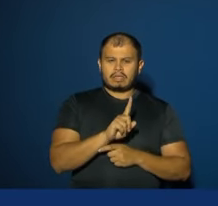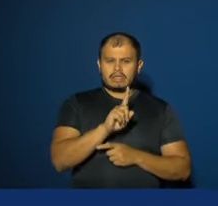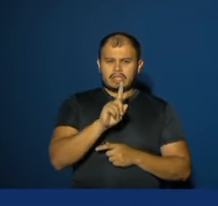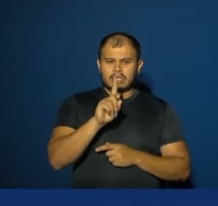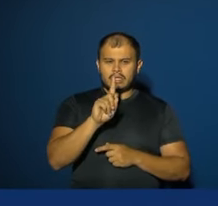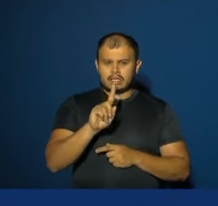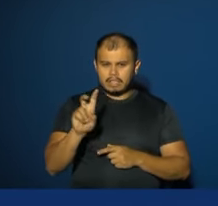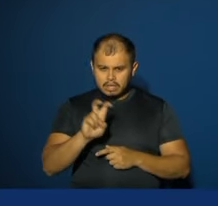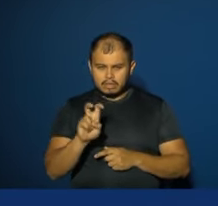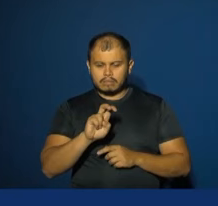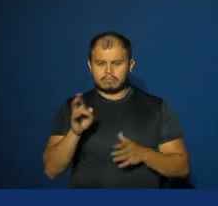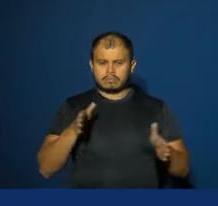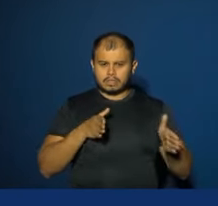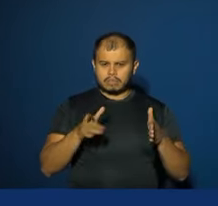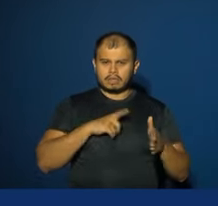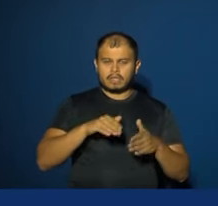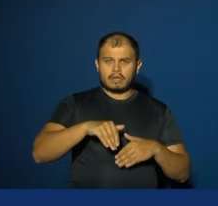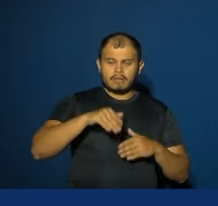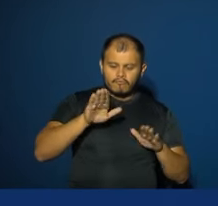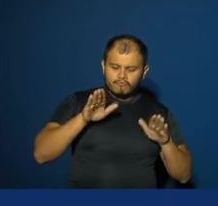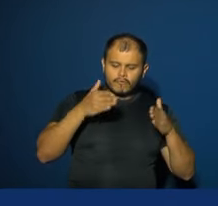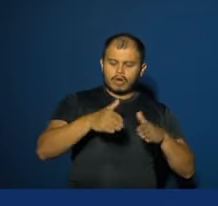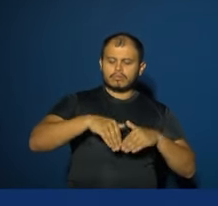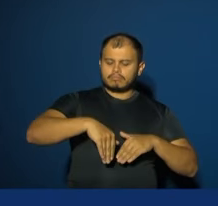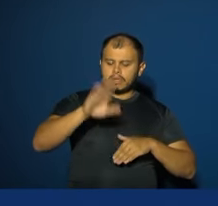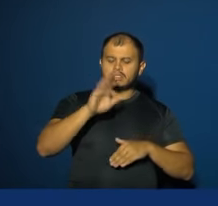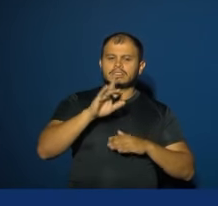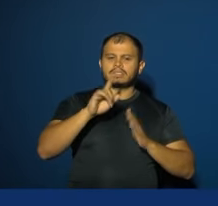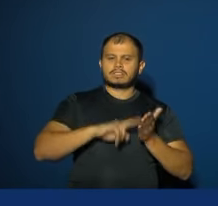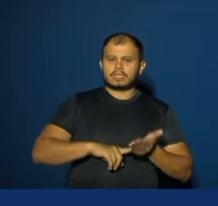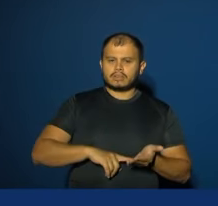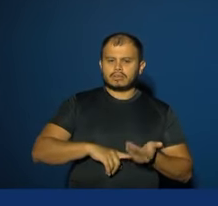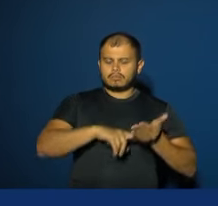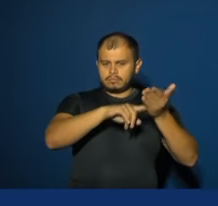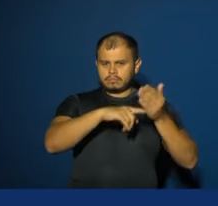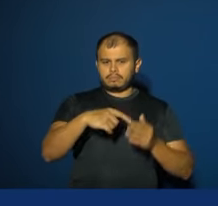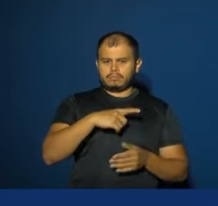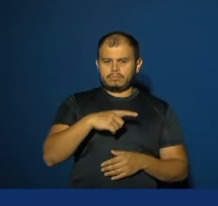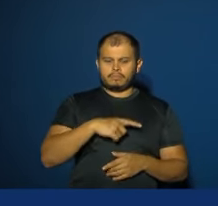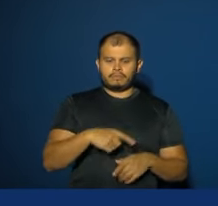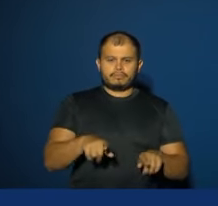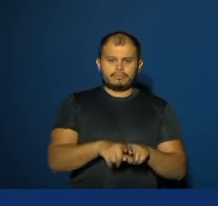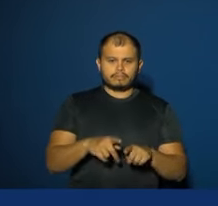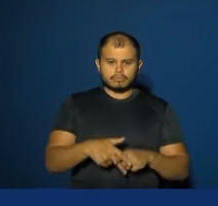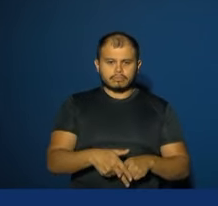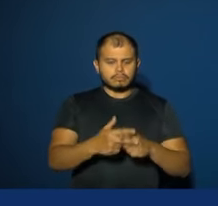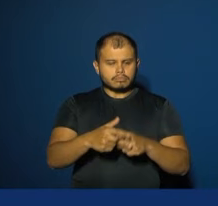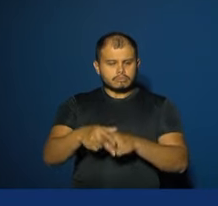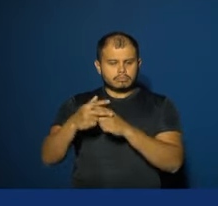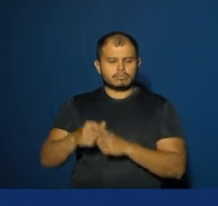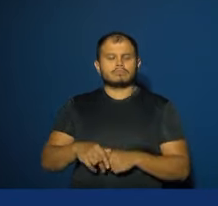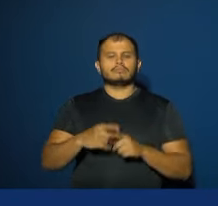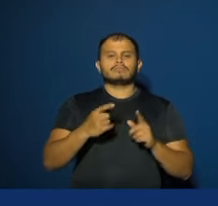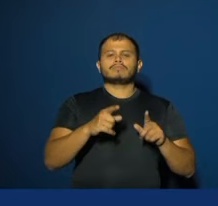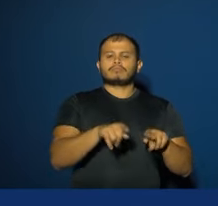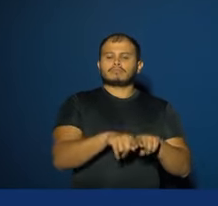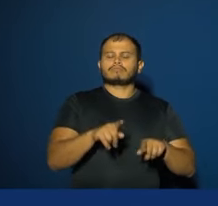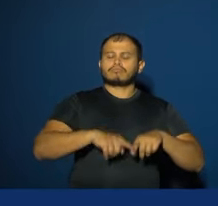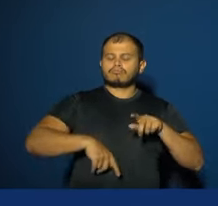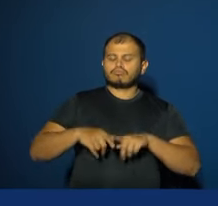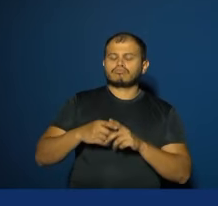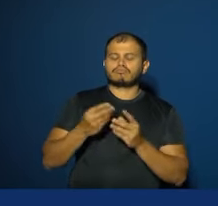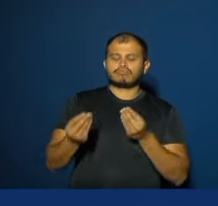Visa ter mais tecnologia eh ter modicidade tarifária mas com a garantia do